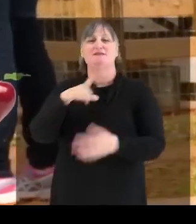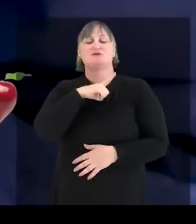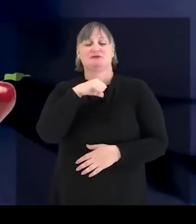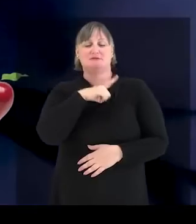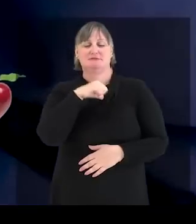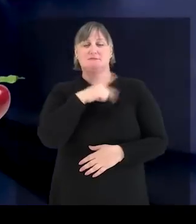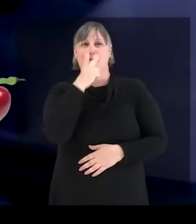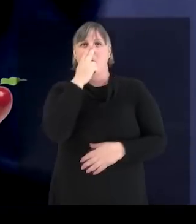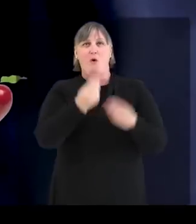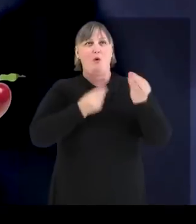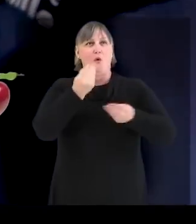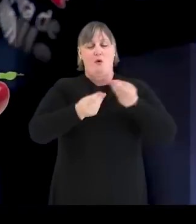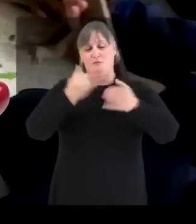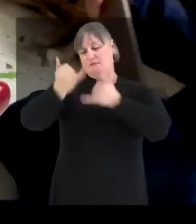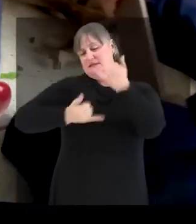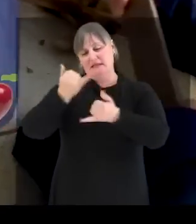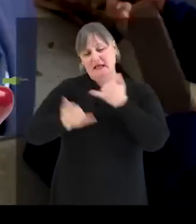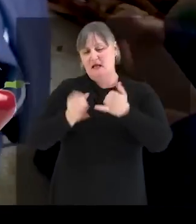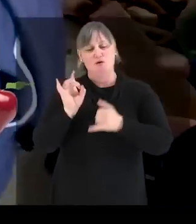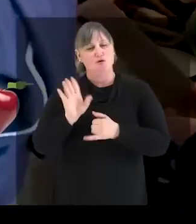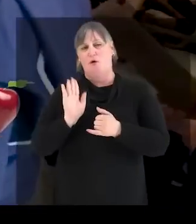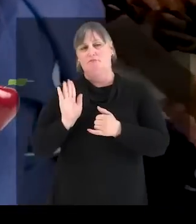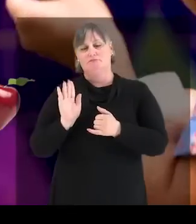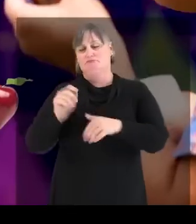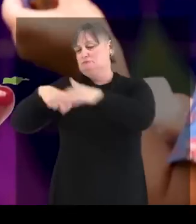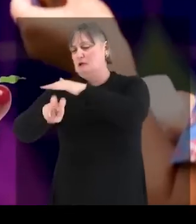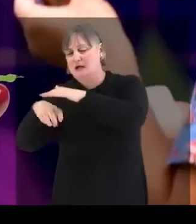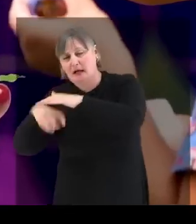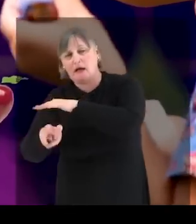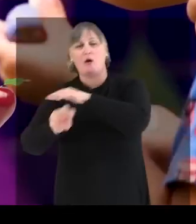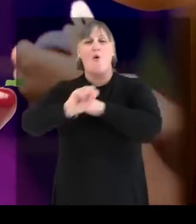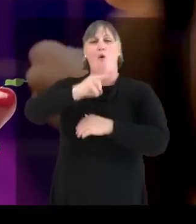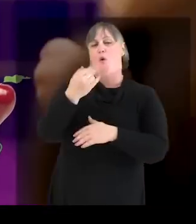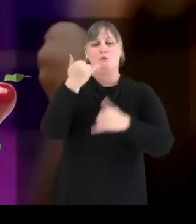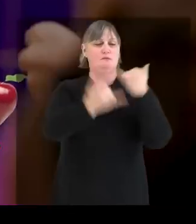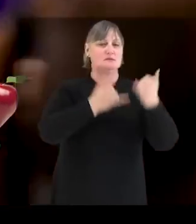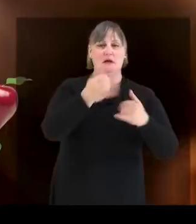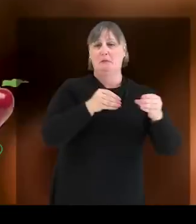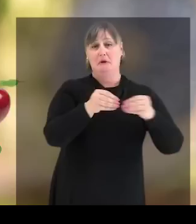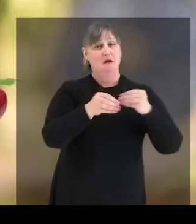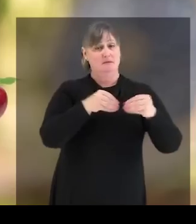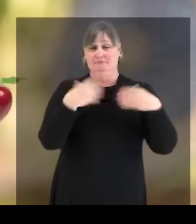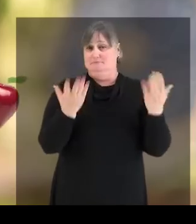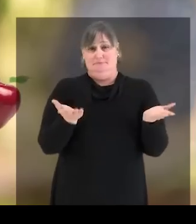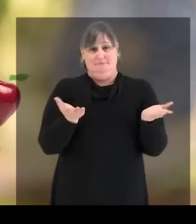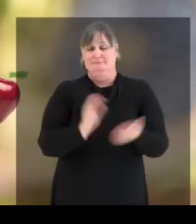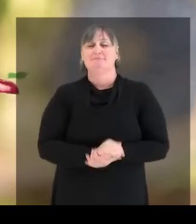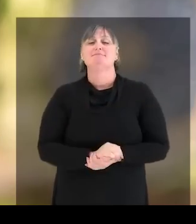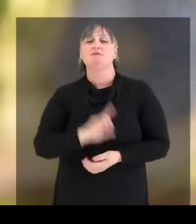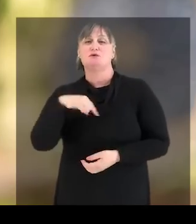tinha essa noção de que brincar só se remetia ao parque e brincadeiras, brinquedos de plástico. Fizemos